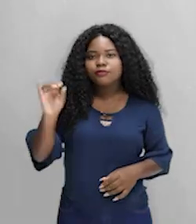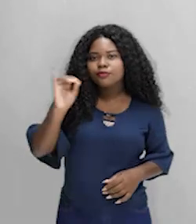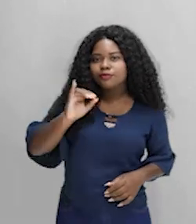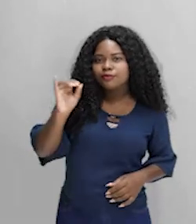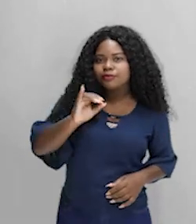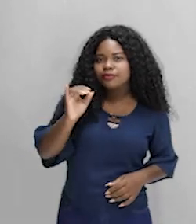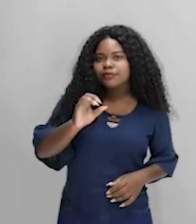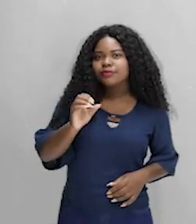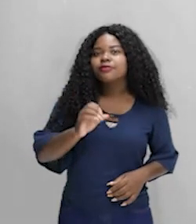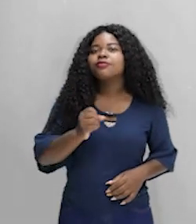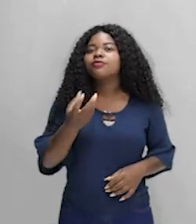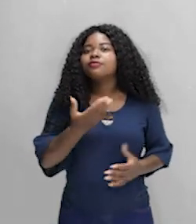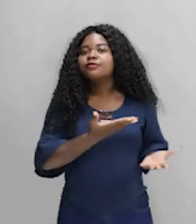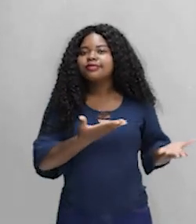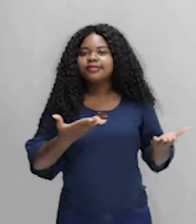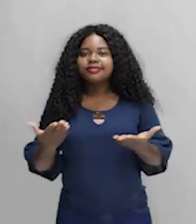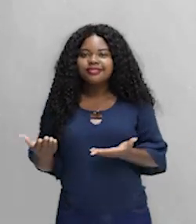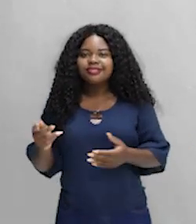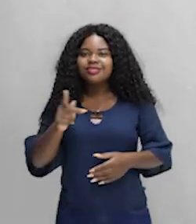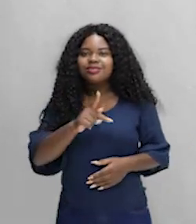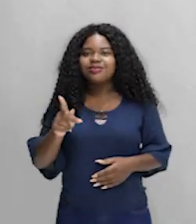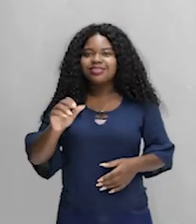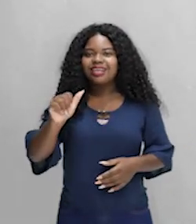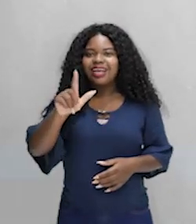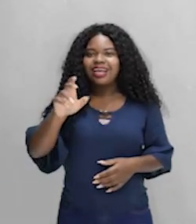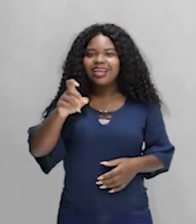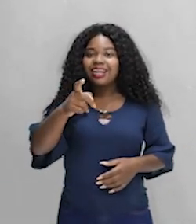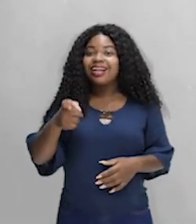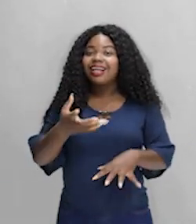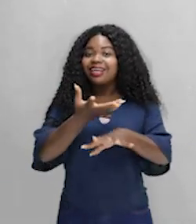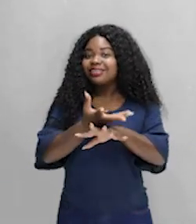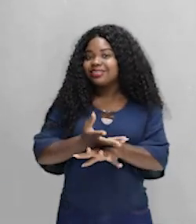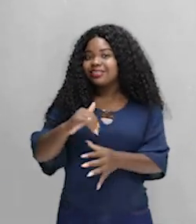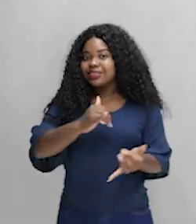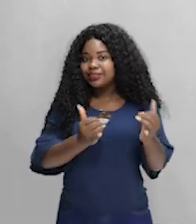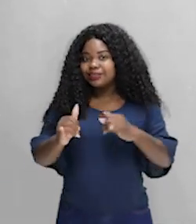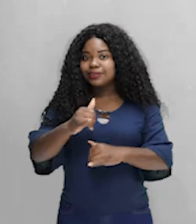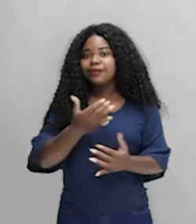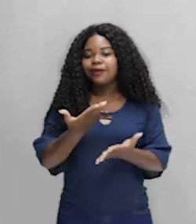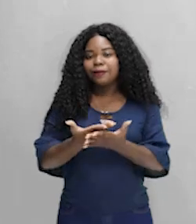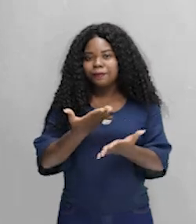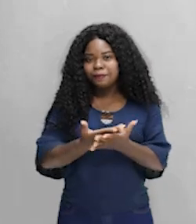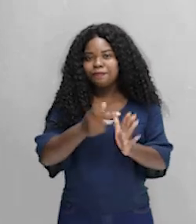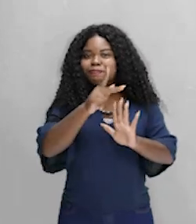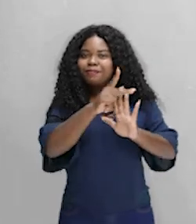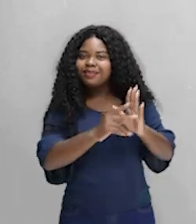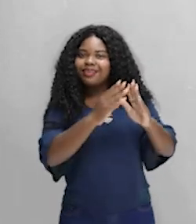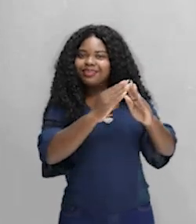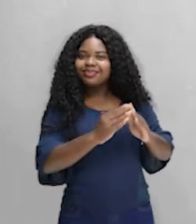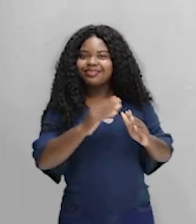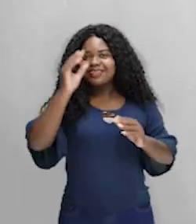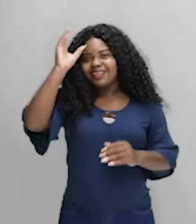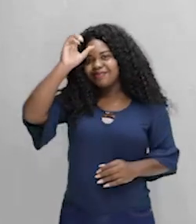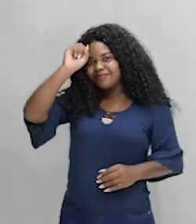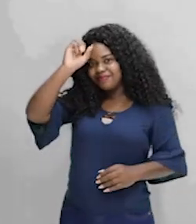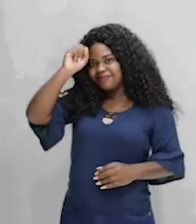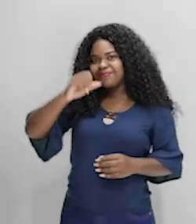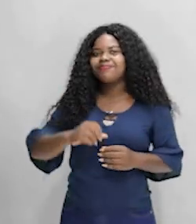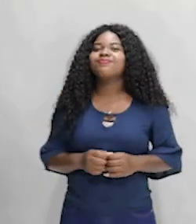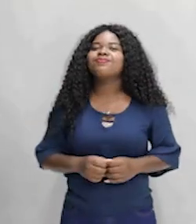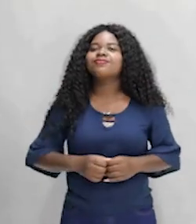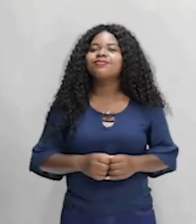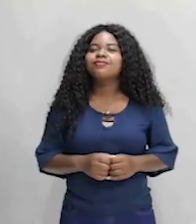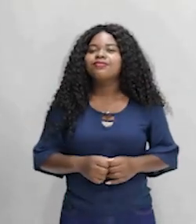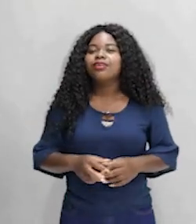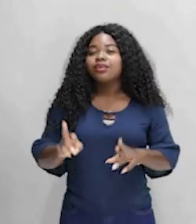Olá, turma, sejam todos bem-vindos. Professor Alex, disciplina Química, mais uma aula do nosso projeto Fique em Casa Aprendendo.